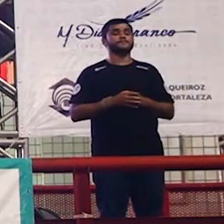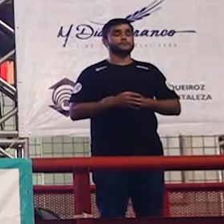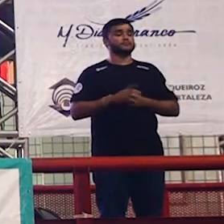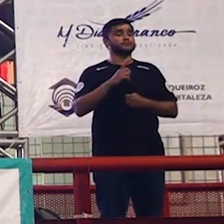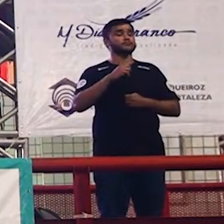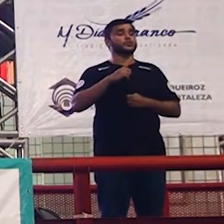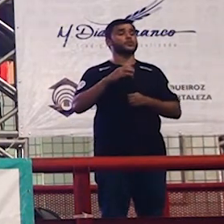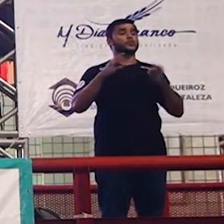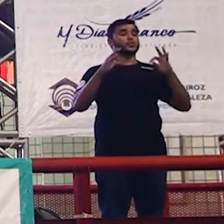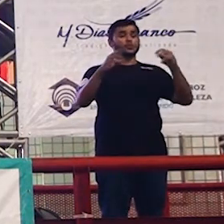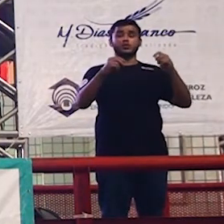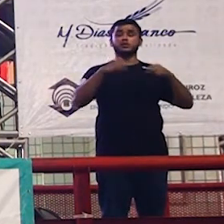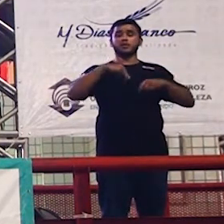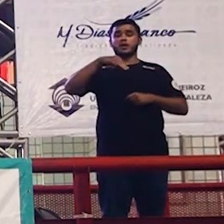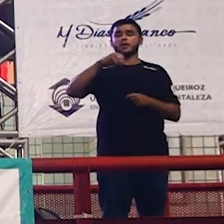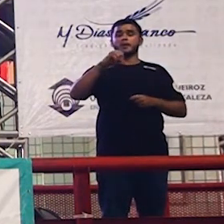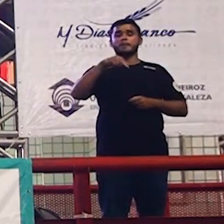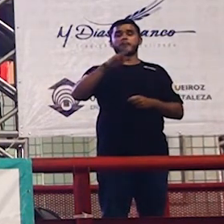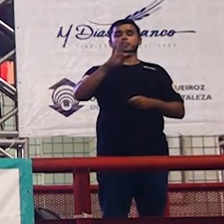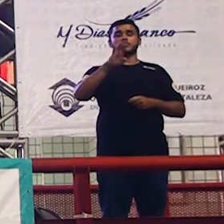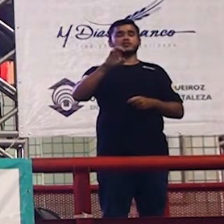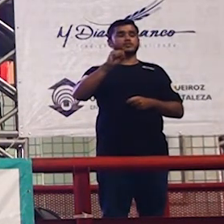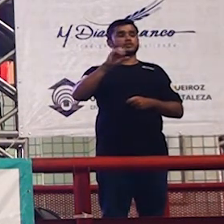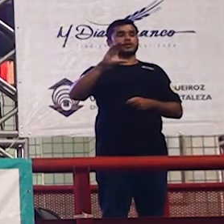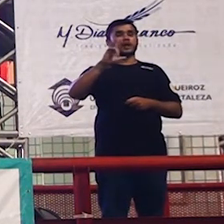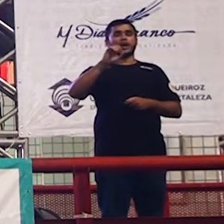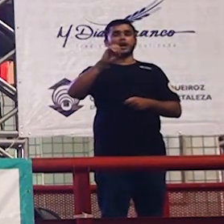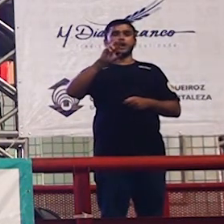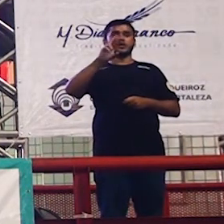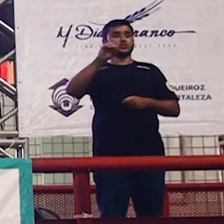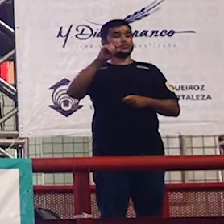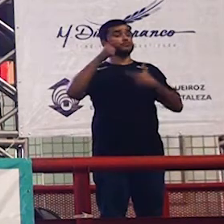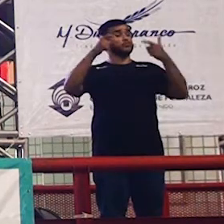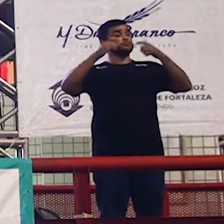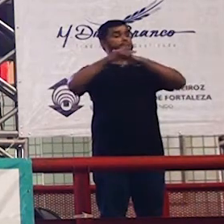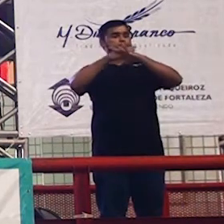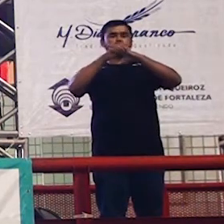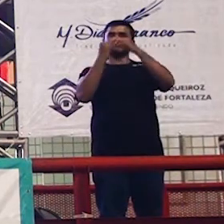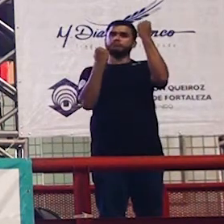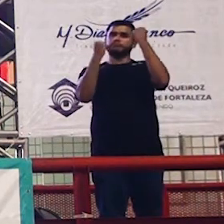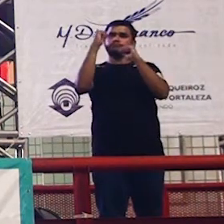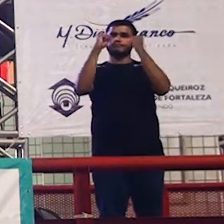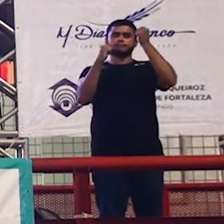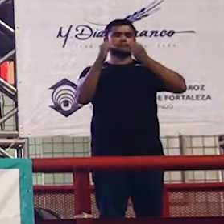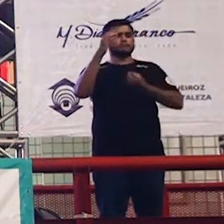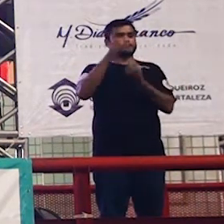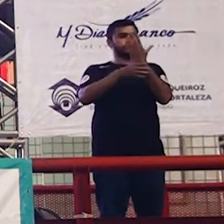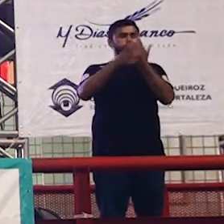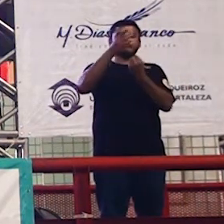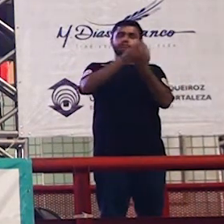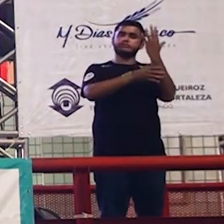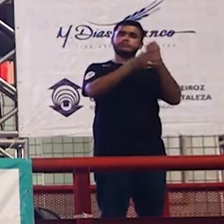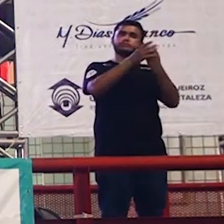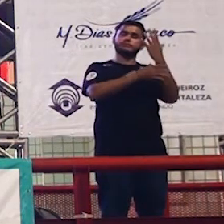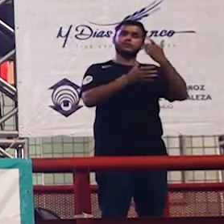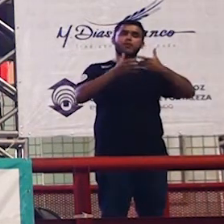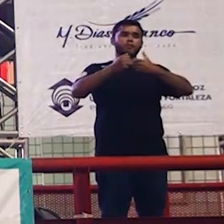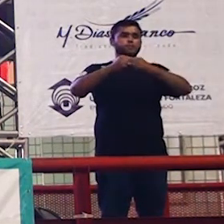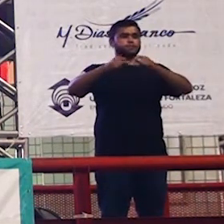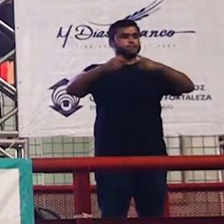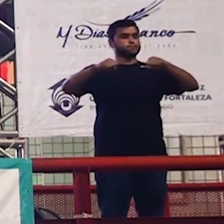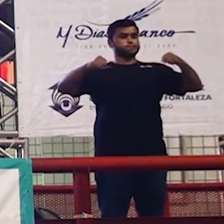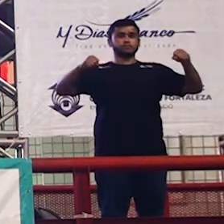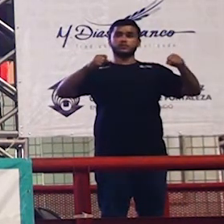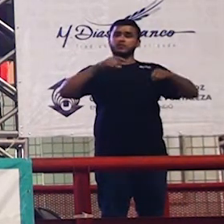Como cresceu Montes Claros. Quanta indústria em Montes Claros. Montes Claros cresceu tanto, ficou